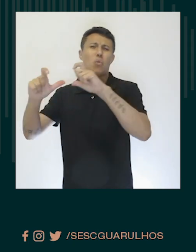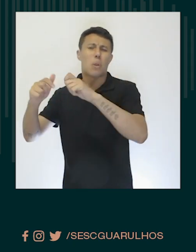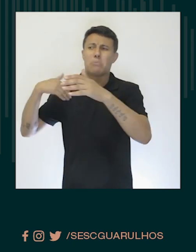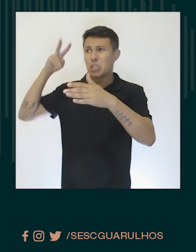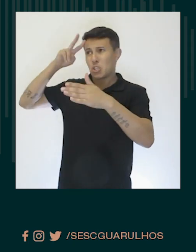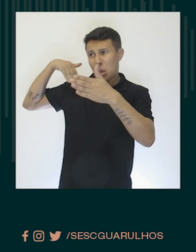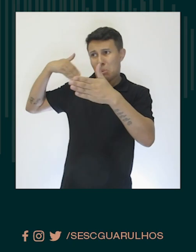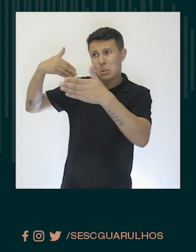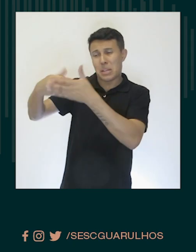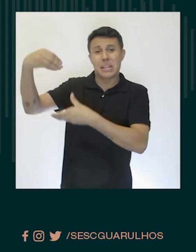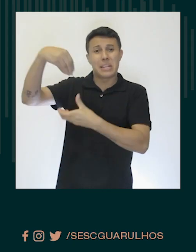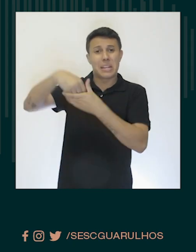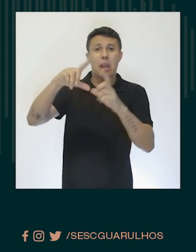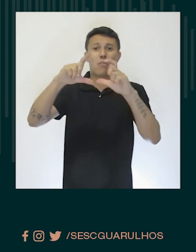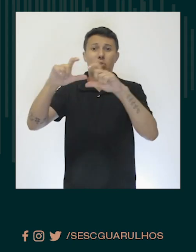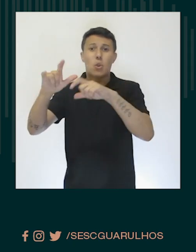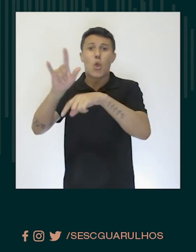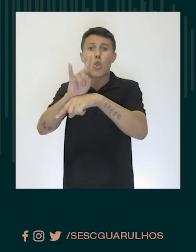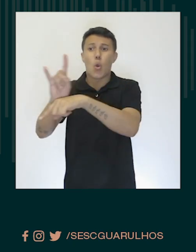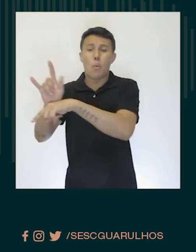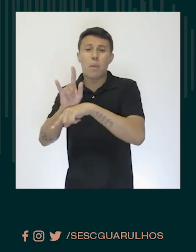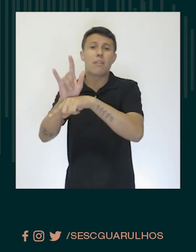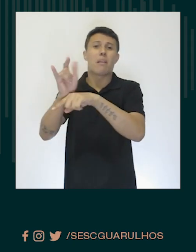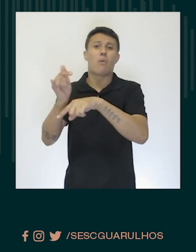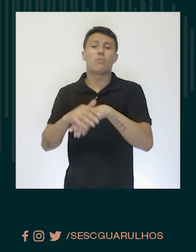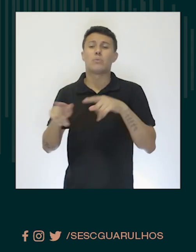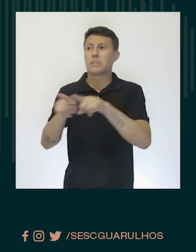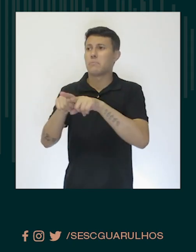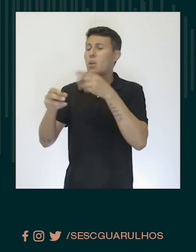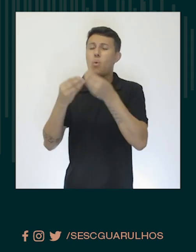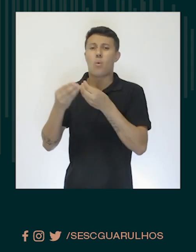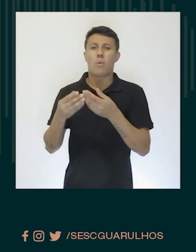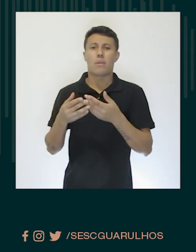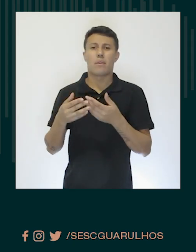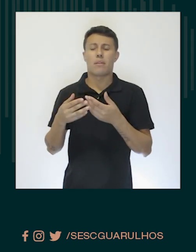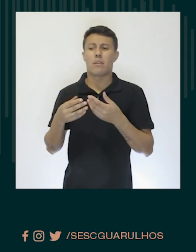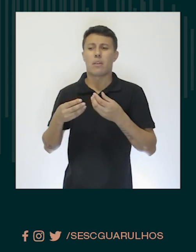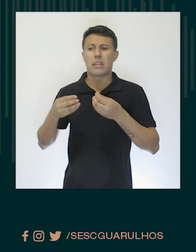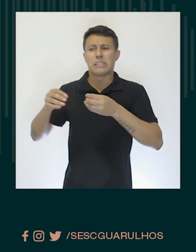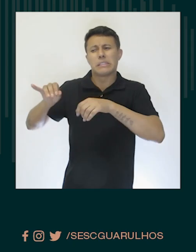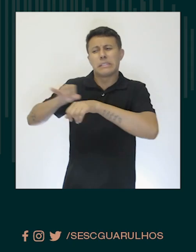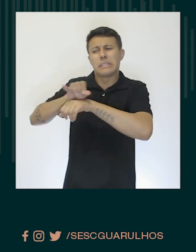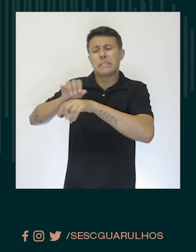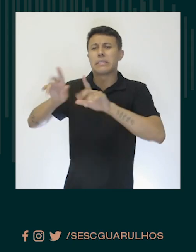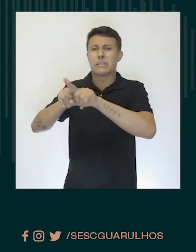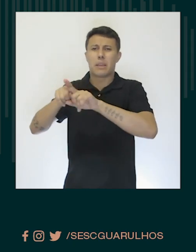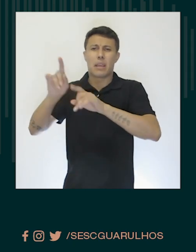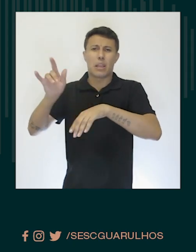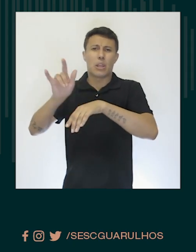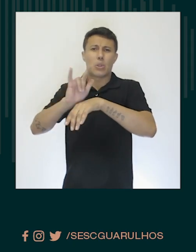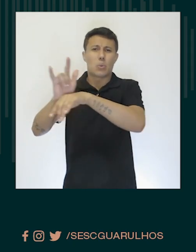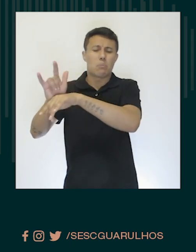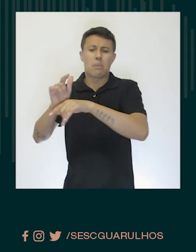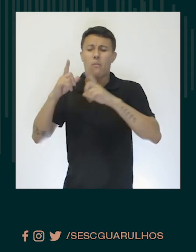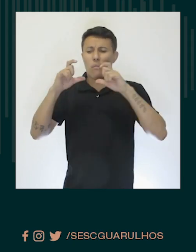trajetória maravilhosa na fotografia documental. Ele documentou o movimento negro unificado. Tem uma documentação